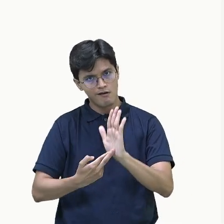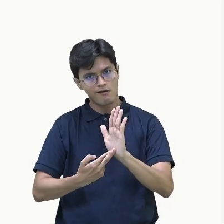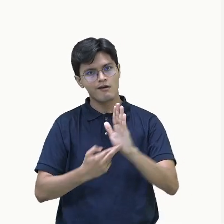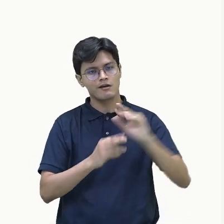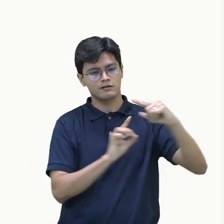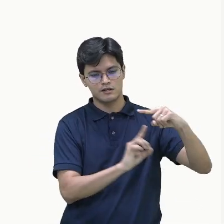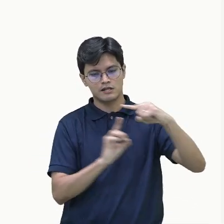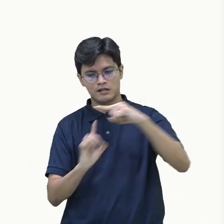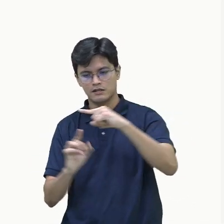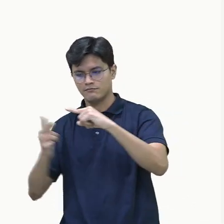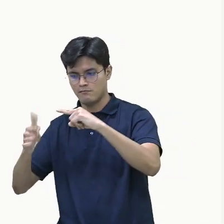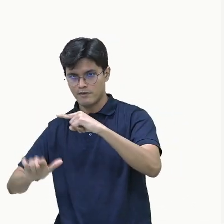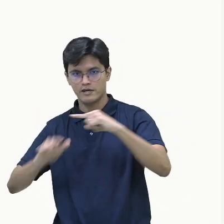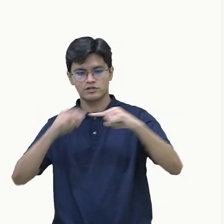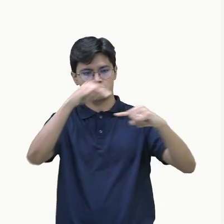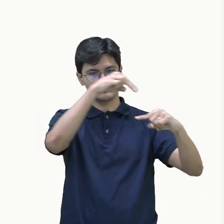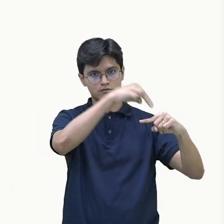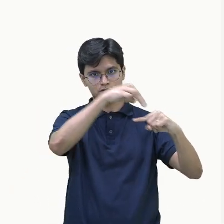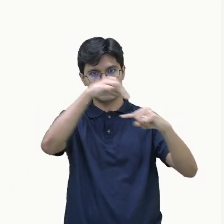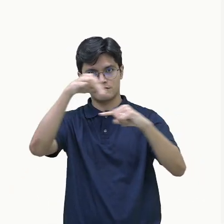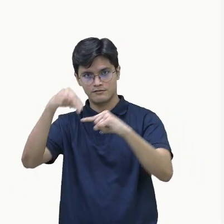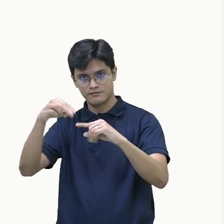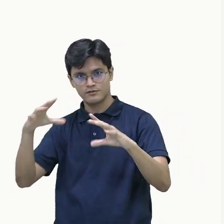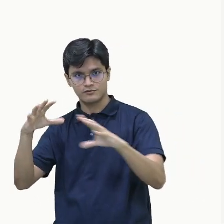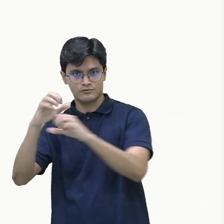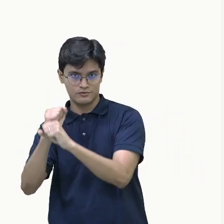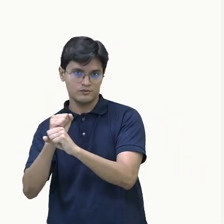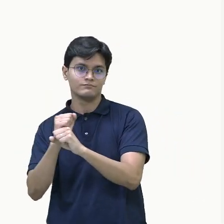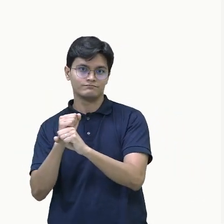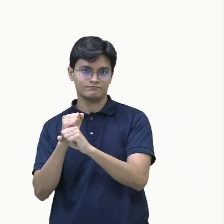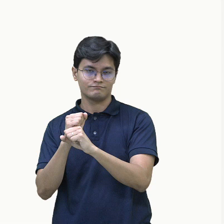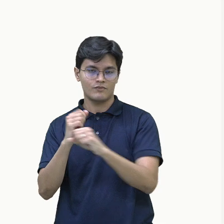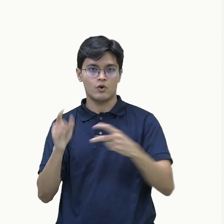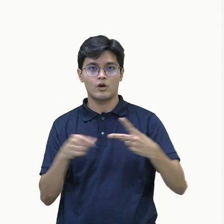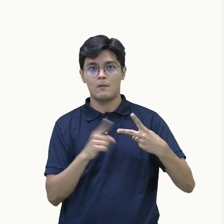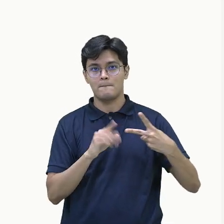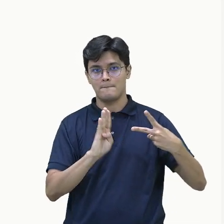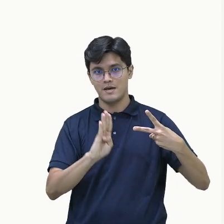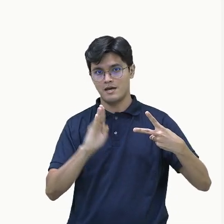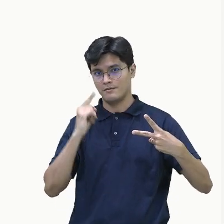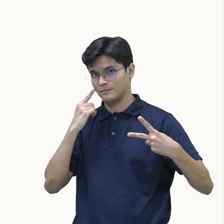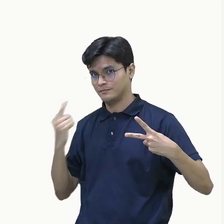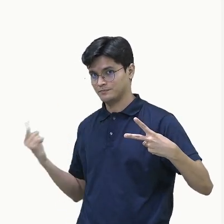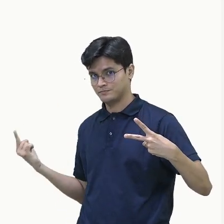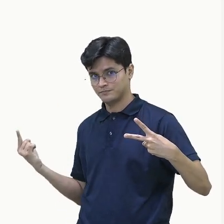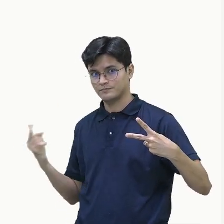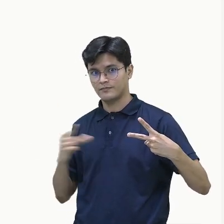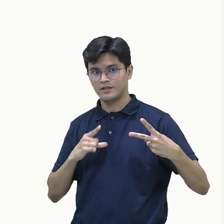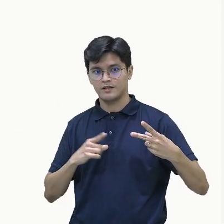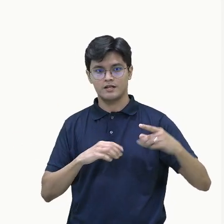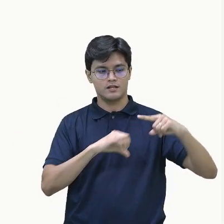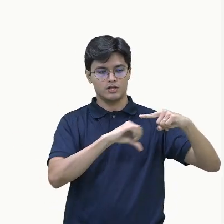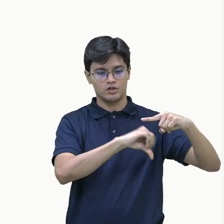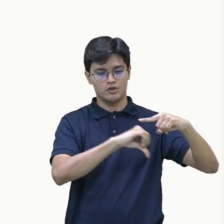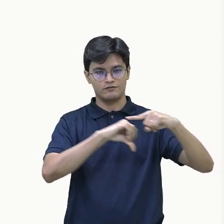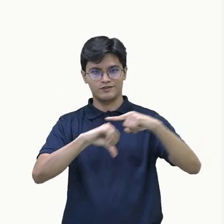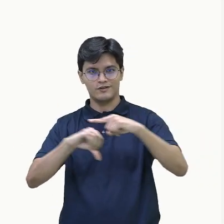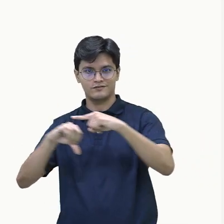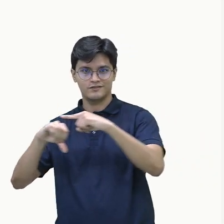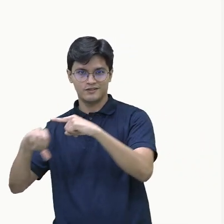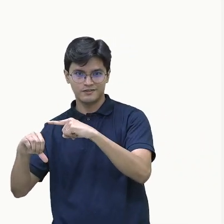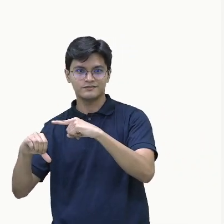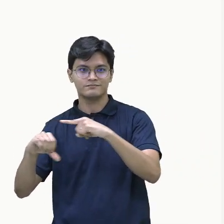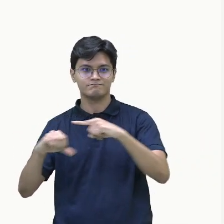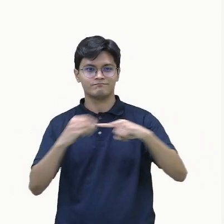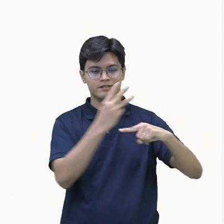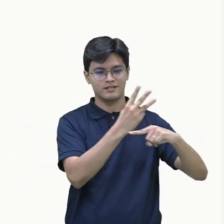3 frações. 9, 9, 9. Ou seja, os denominadores são iguais. Aí você